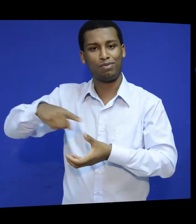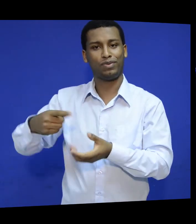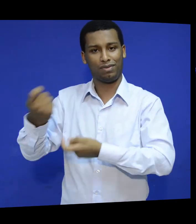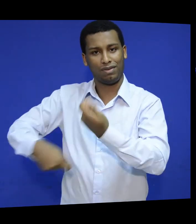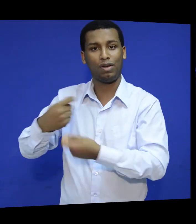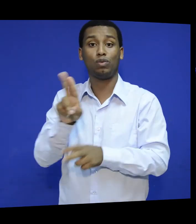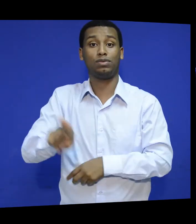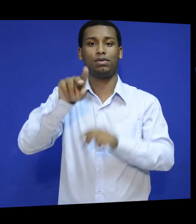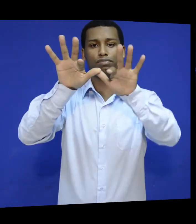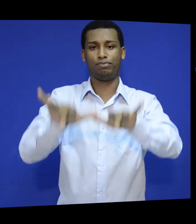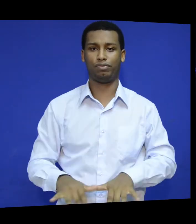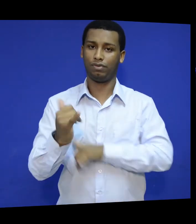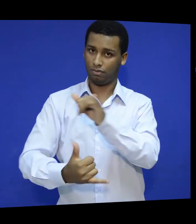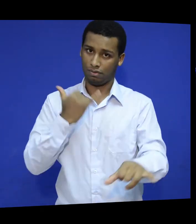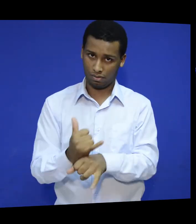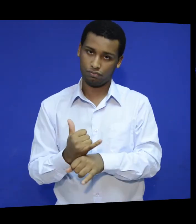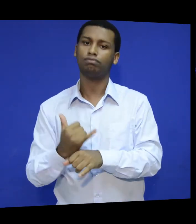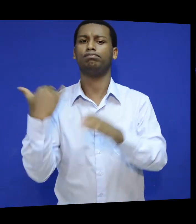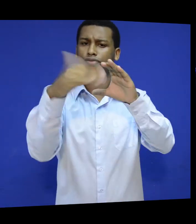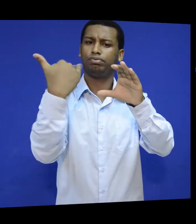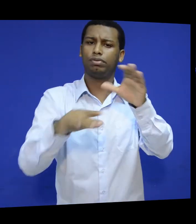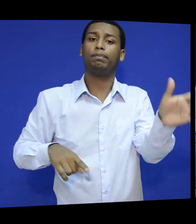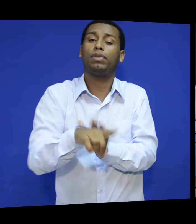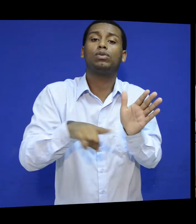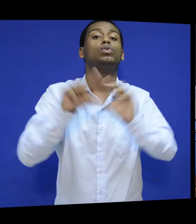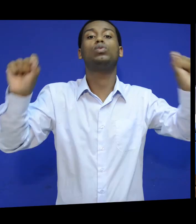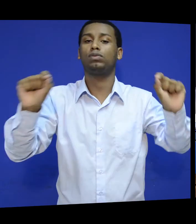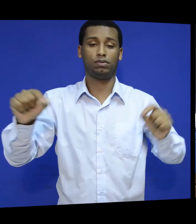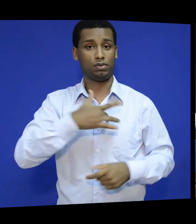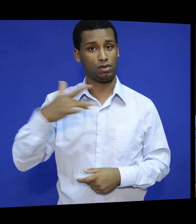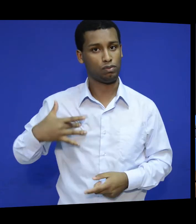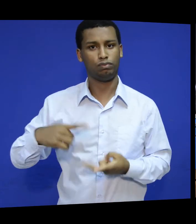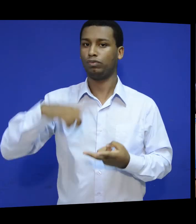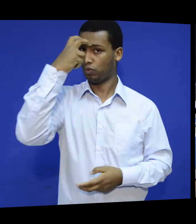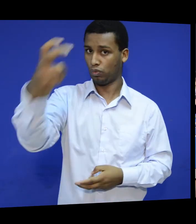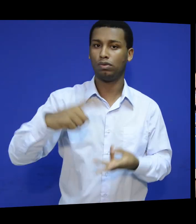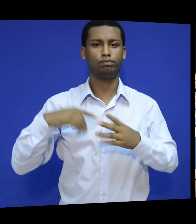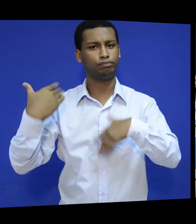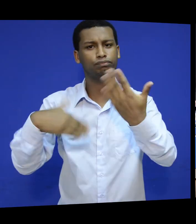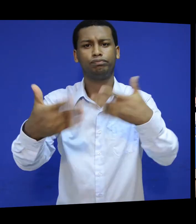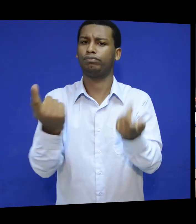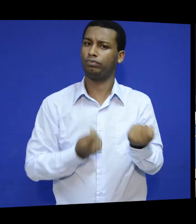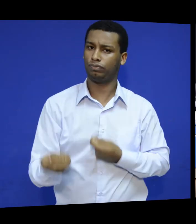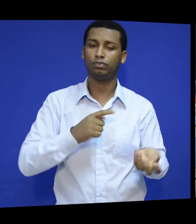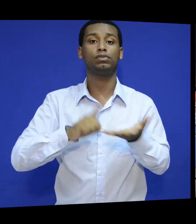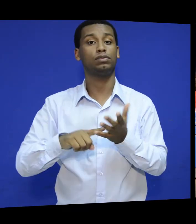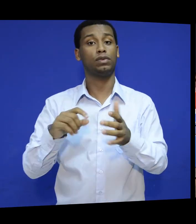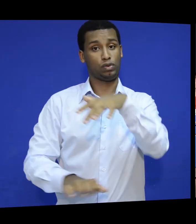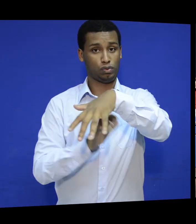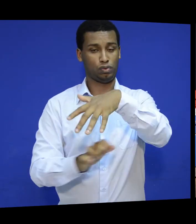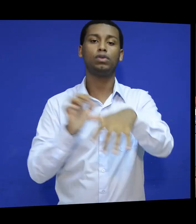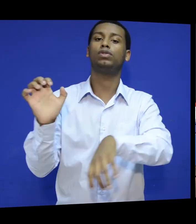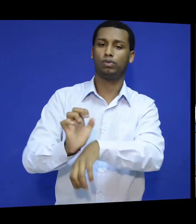enviadas pela comunidade acadêmica por meio de formulário online. Os temas dos questionamentos eram saúde, cultura,